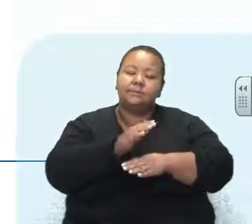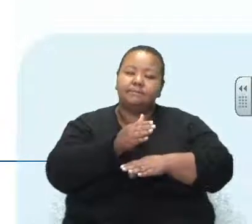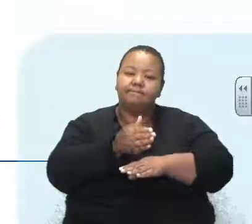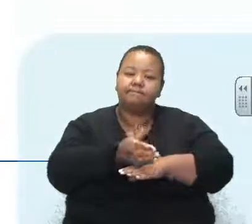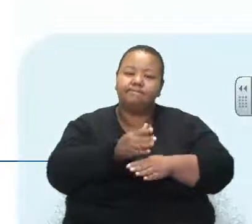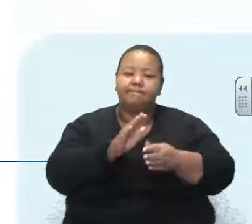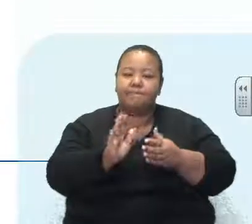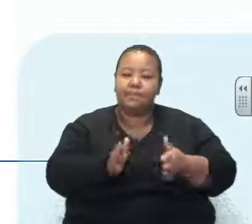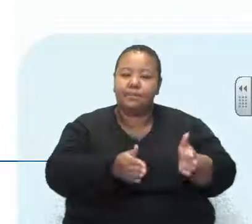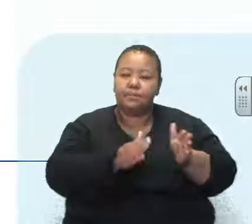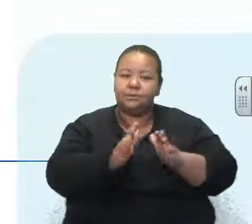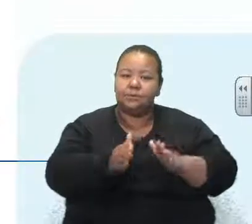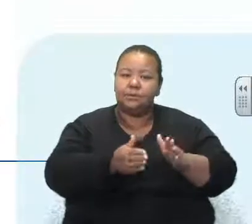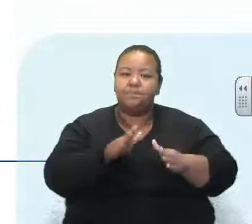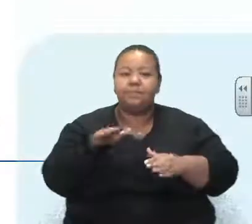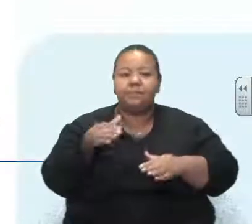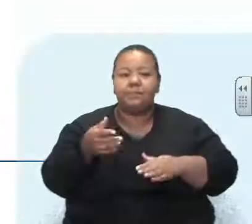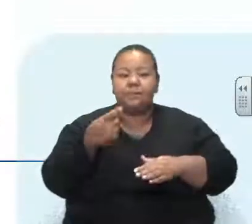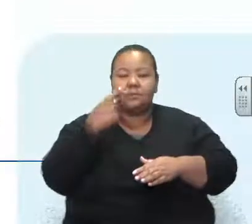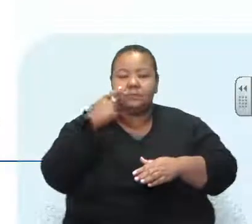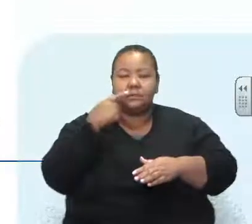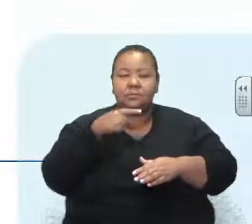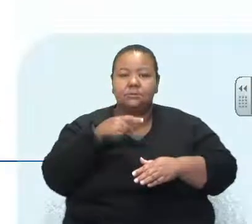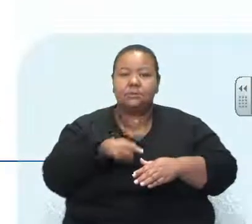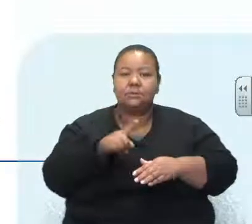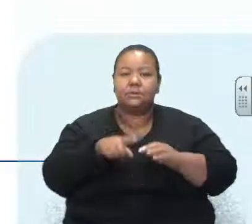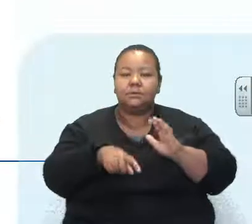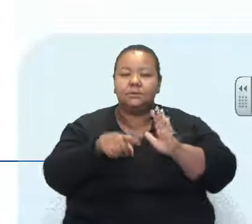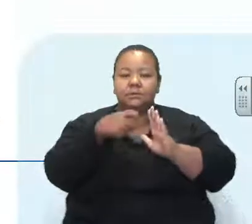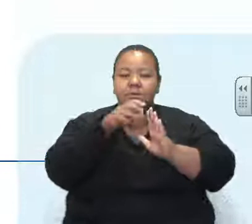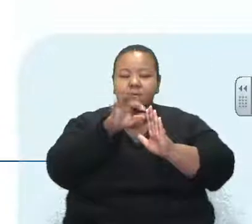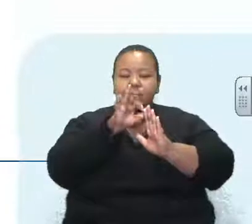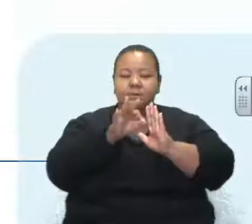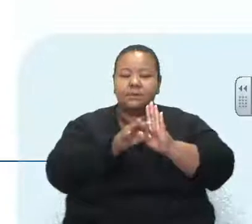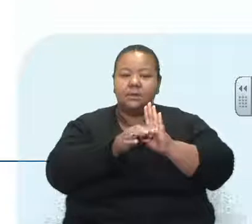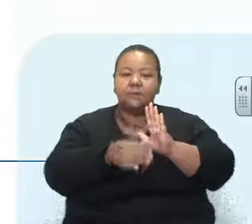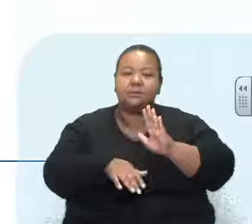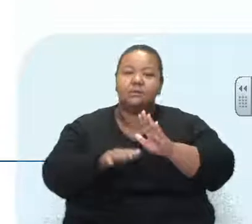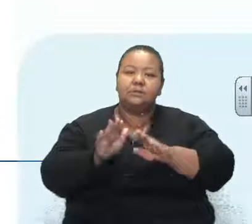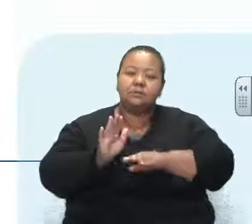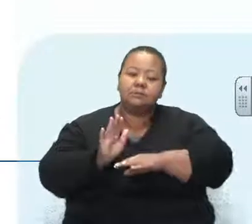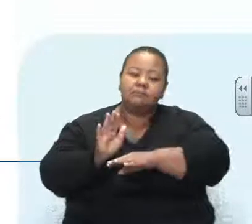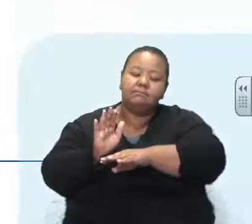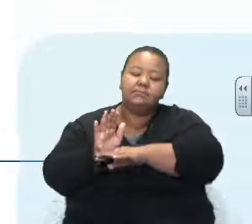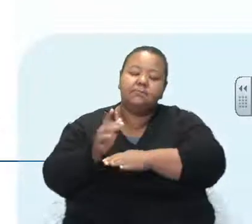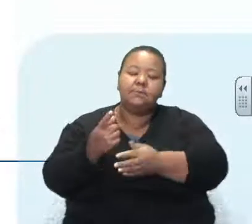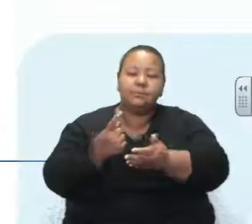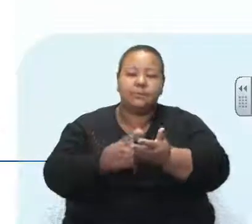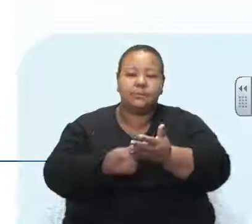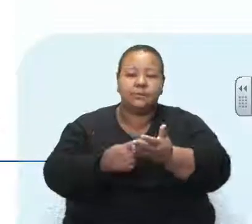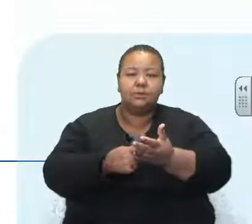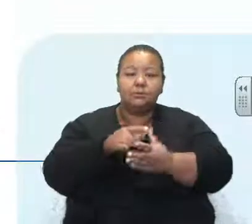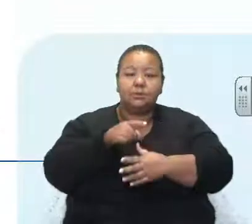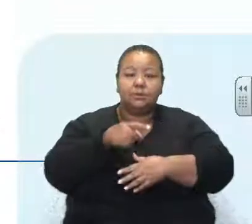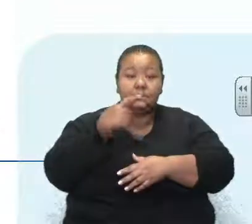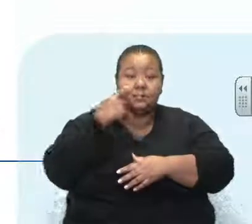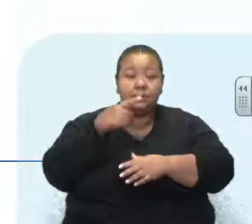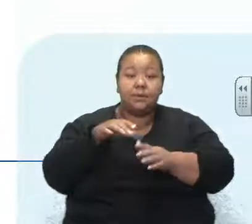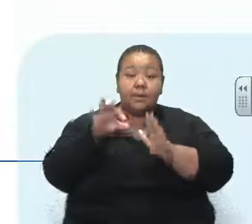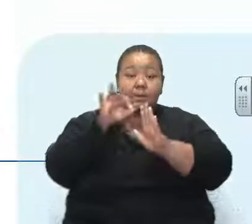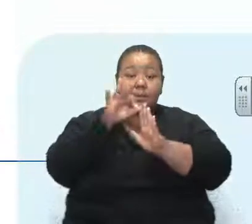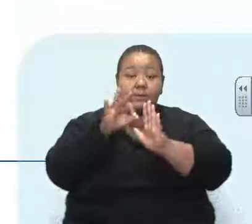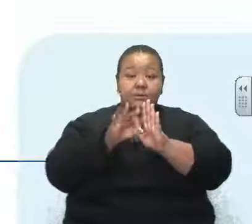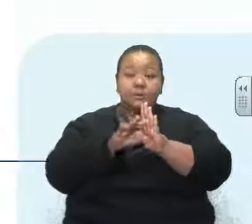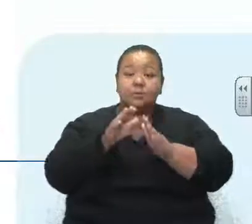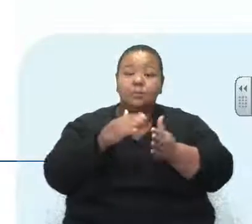aquela produção. Então, eu tenho que analisar aqui, ó, minha taxa de atendimento do pedido. Esse indicador ele vai medir em percentuais todos